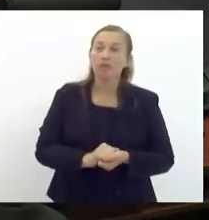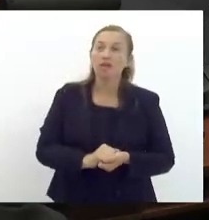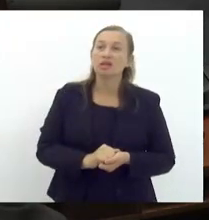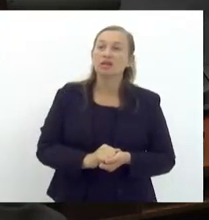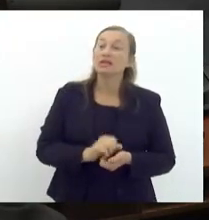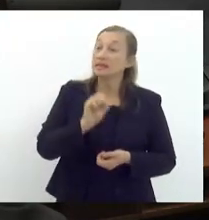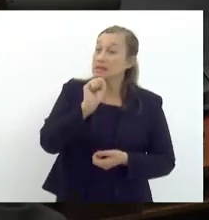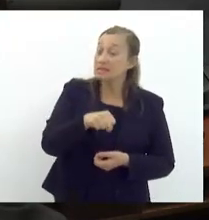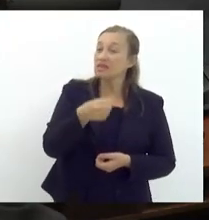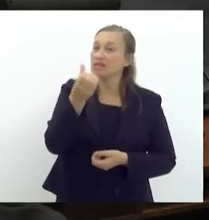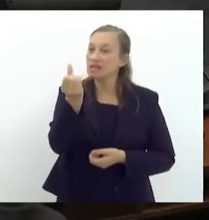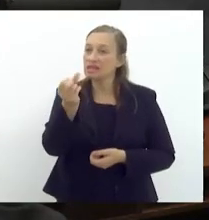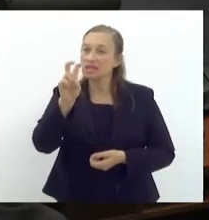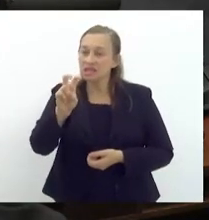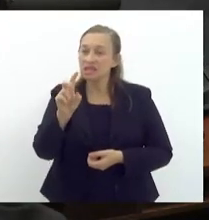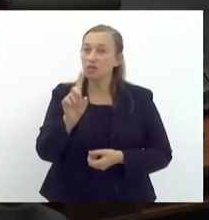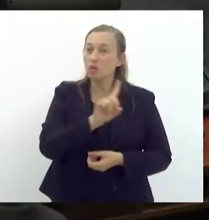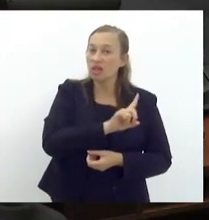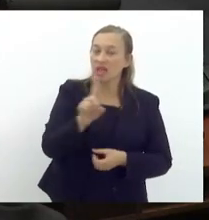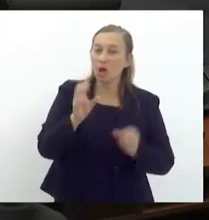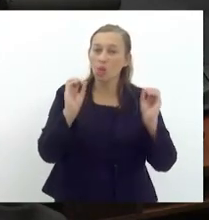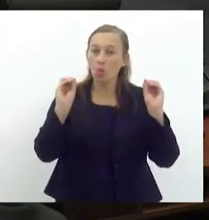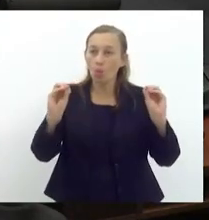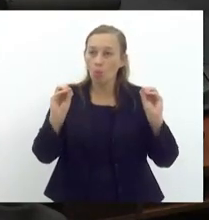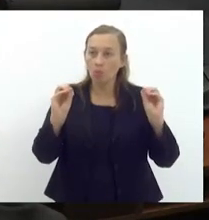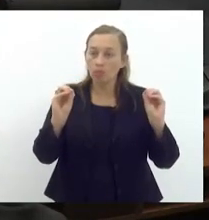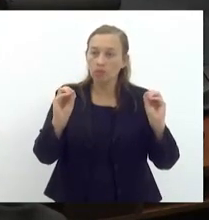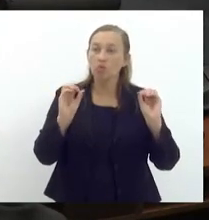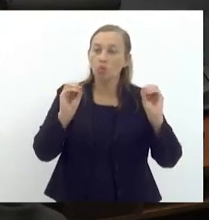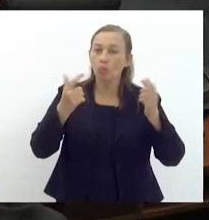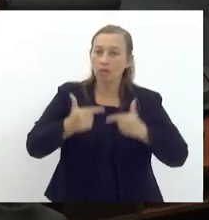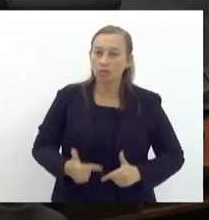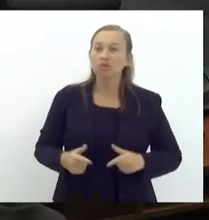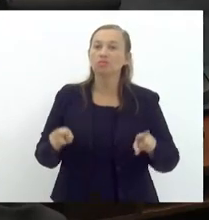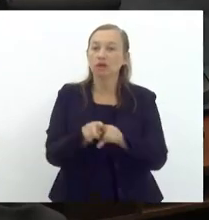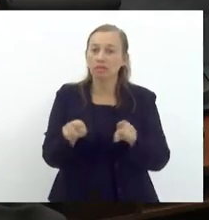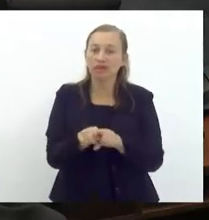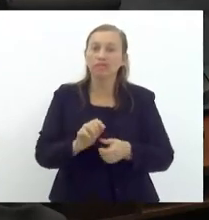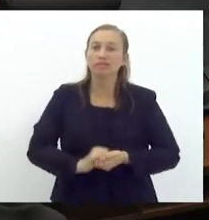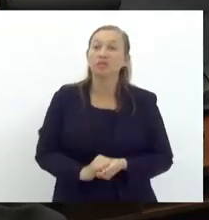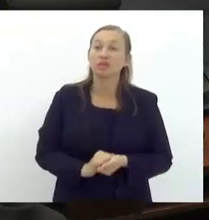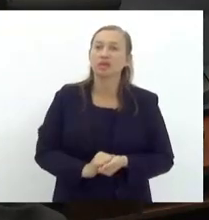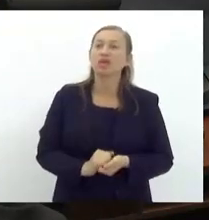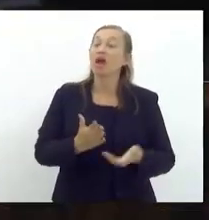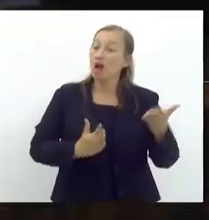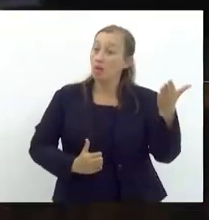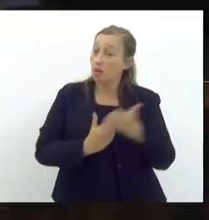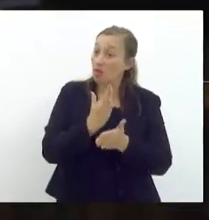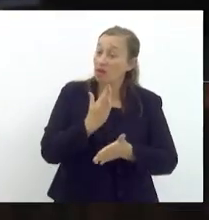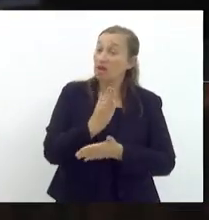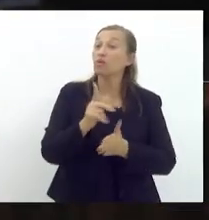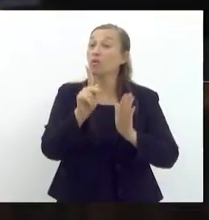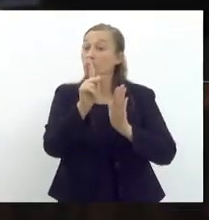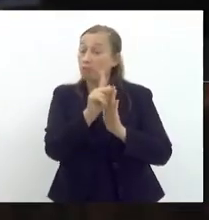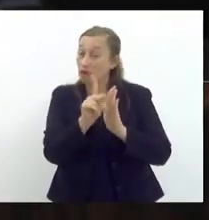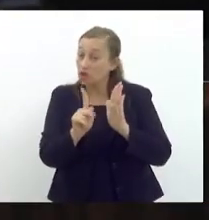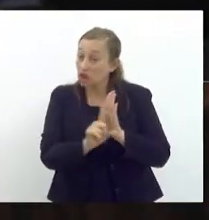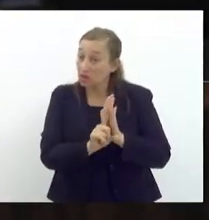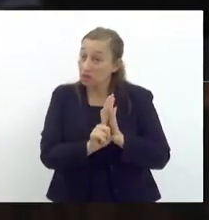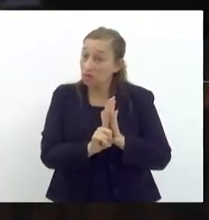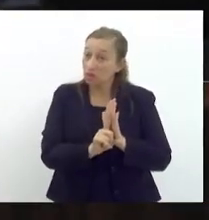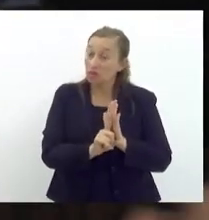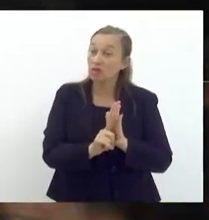sim 65 não zero é zero abstenções também está aprovado o projeto